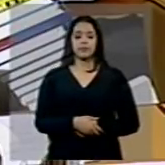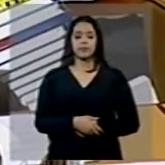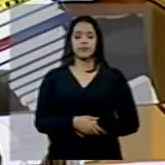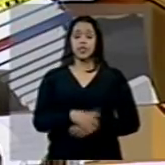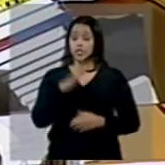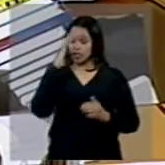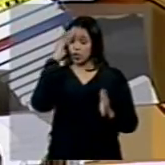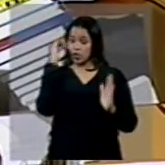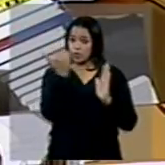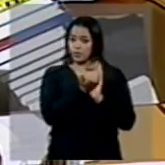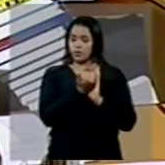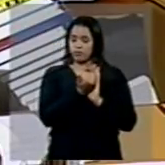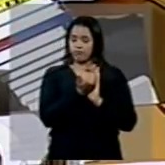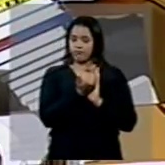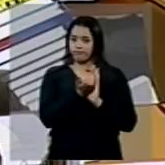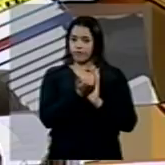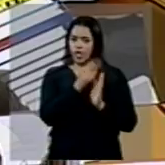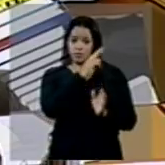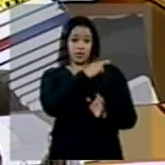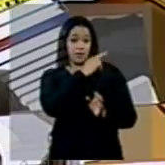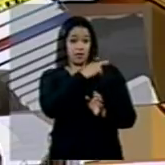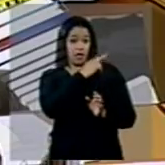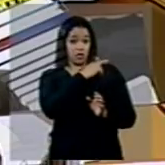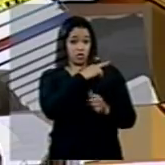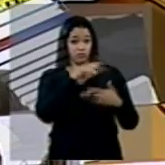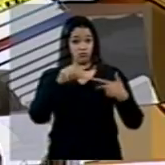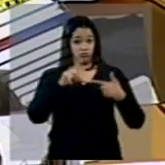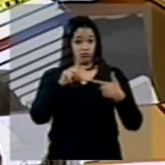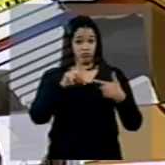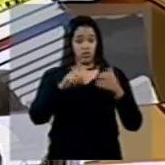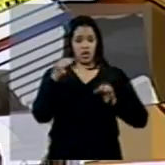Cumpre ao legislativo legislar.